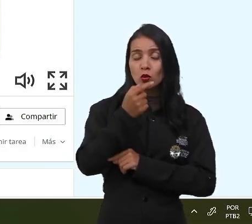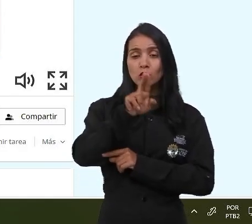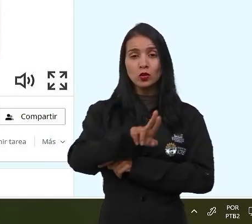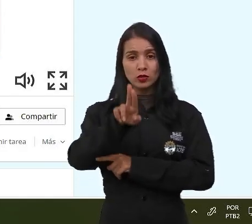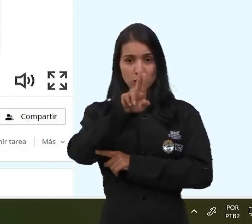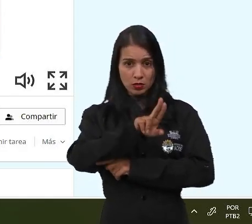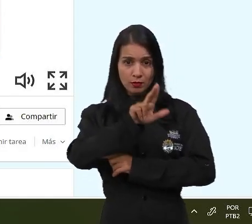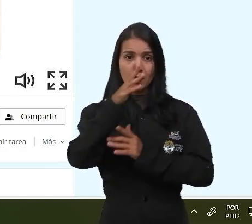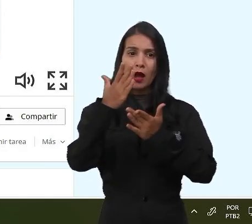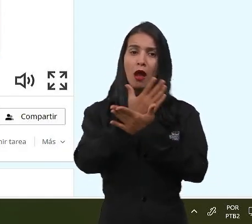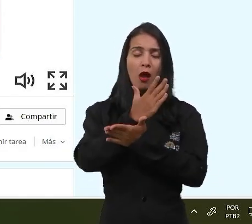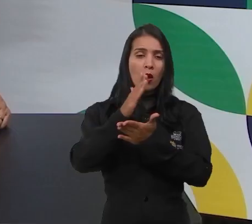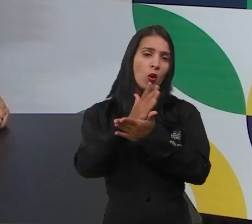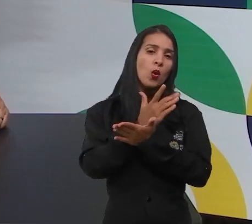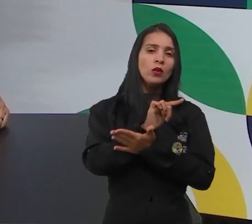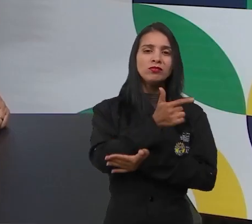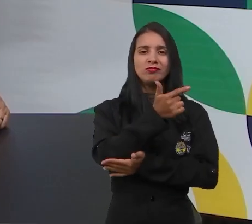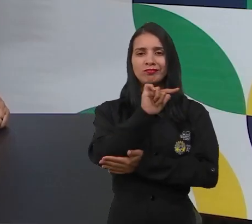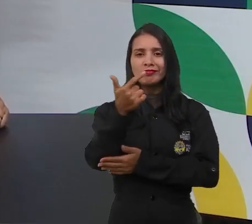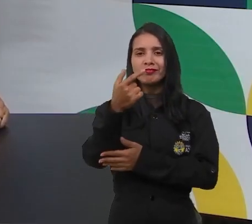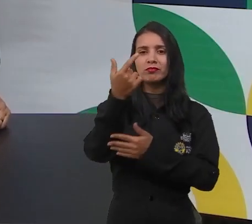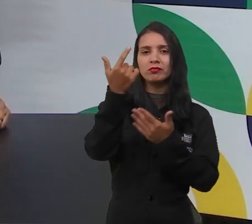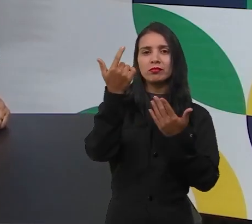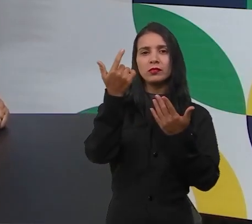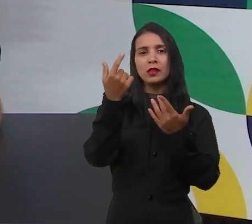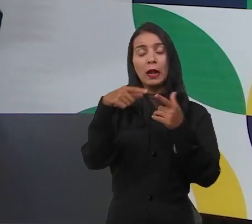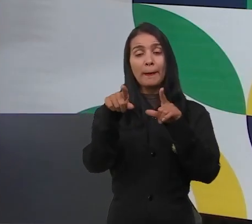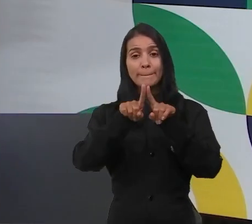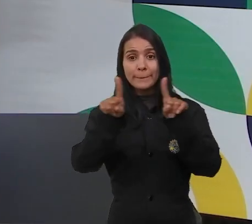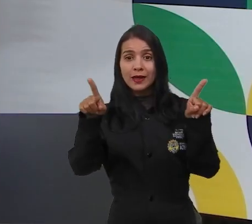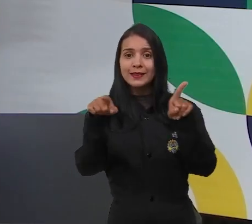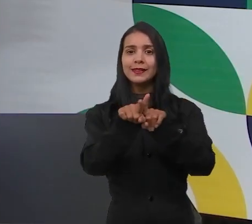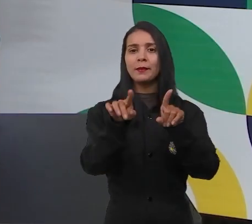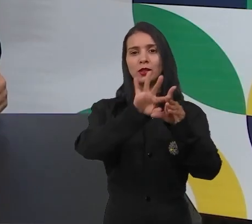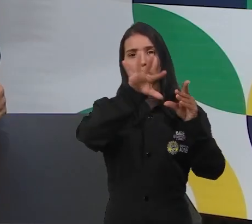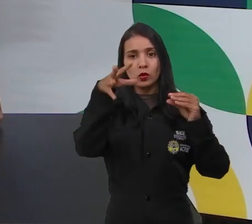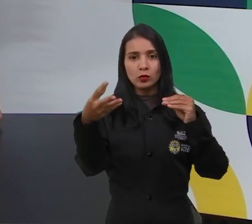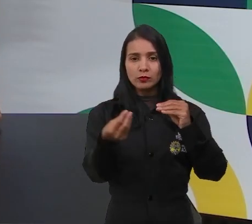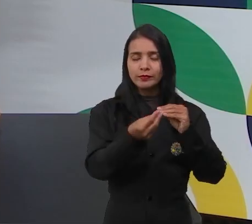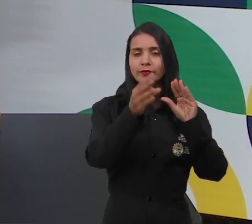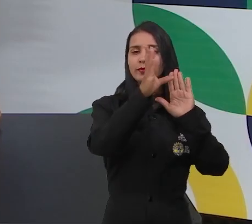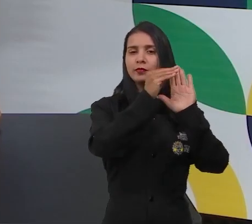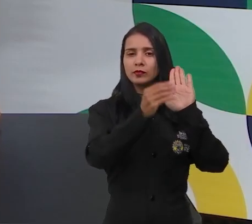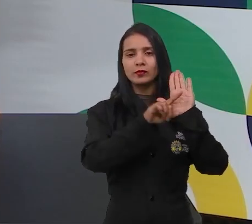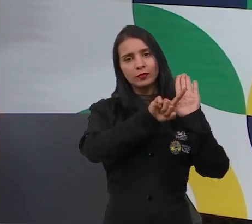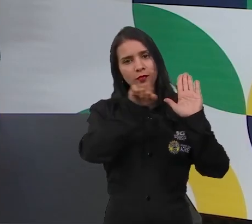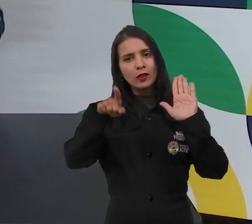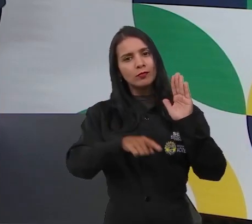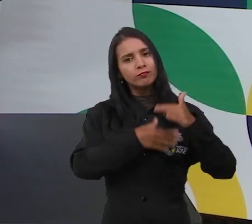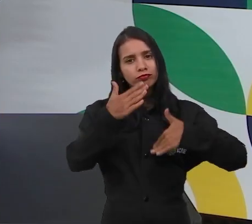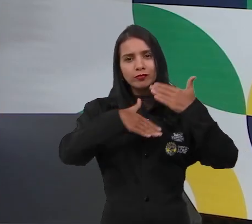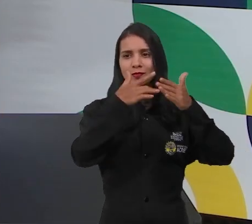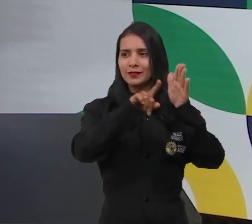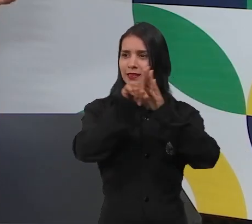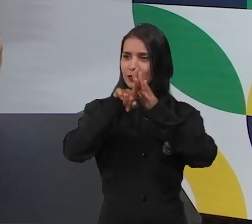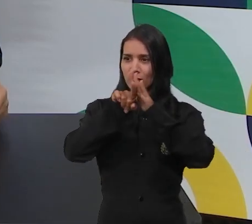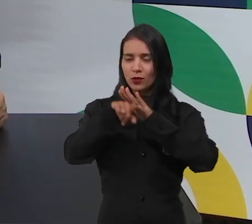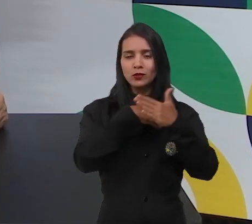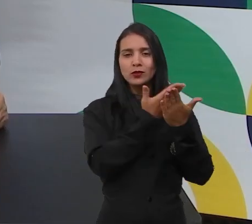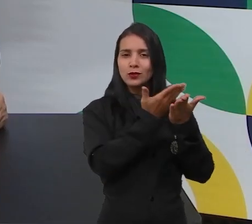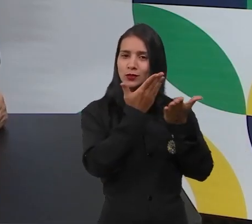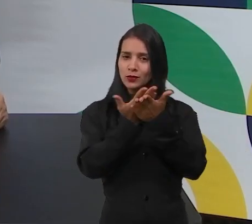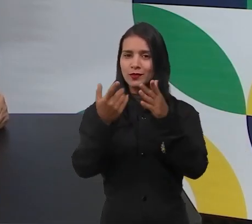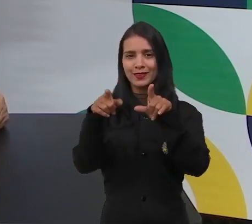para você como complemento do conteúdo, até para você desenvolver e